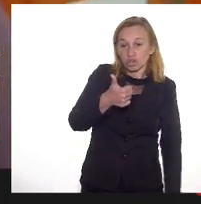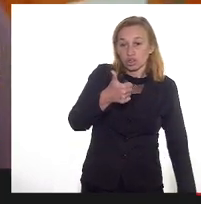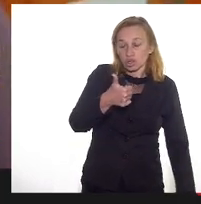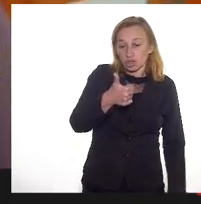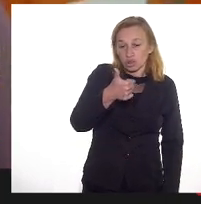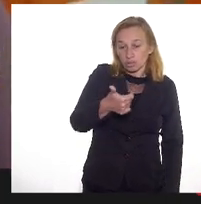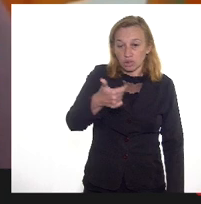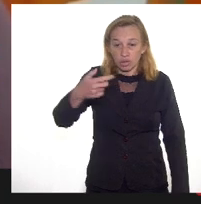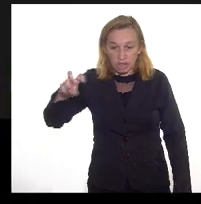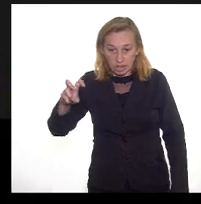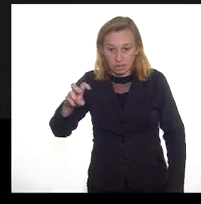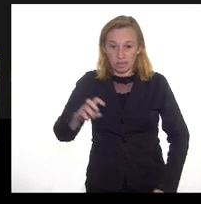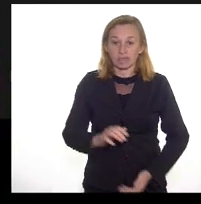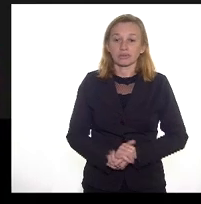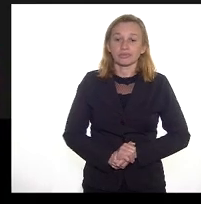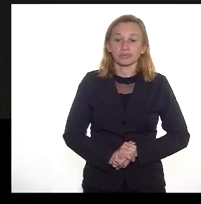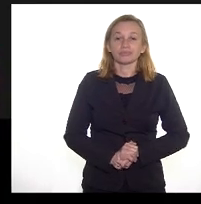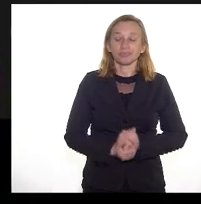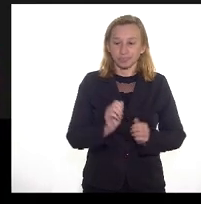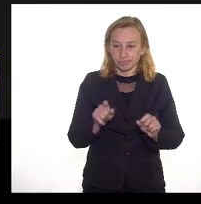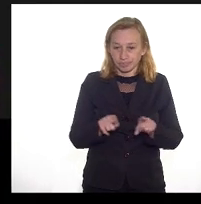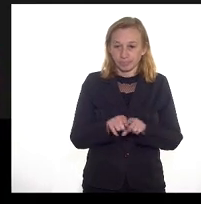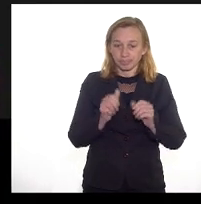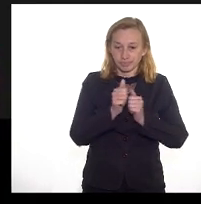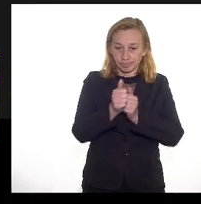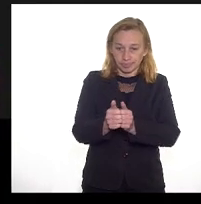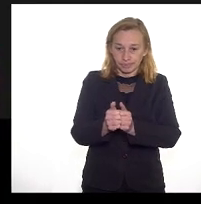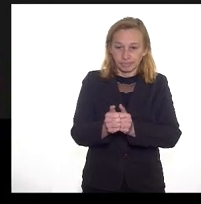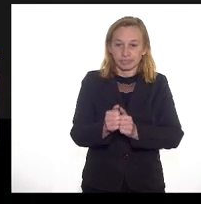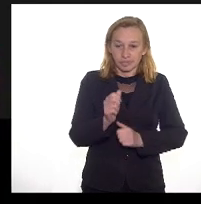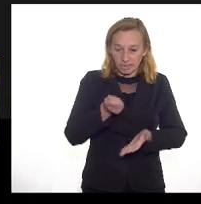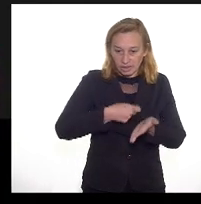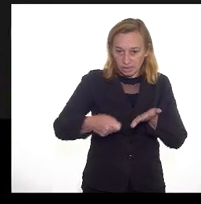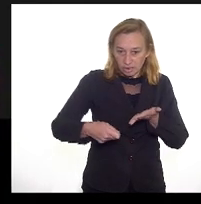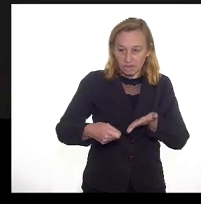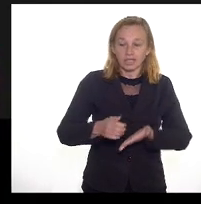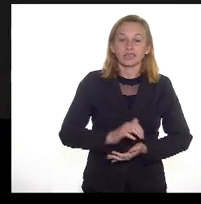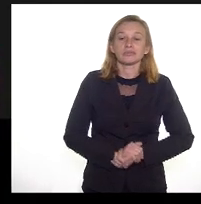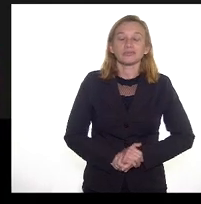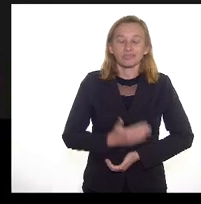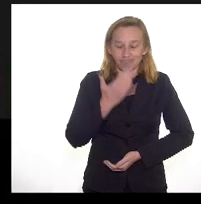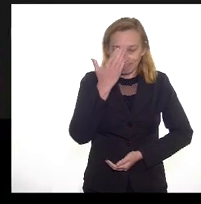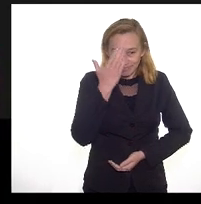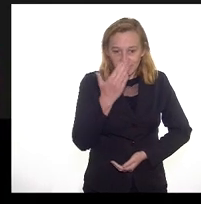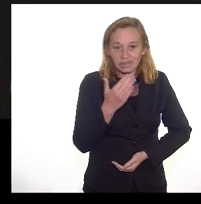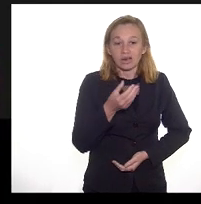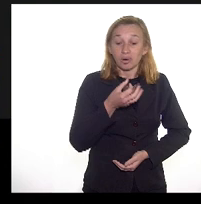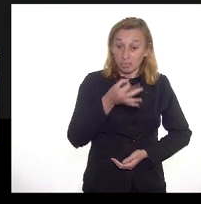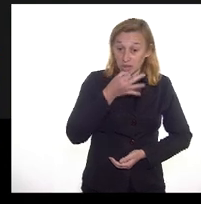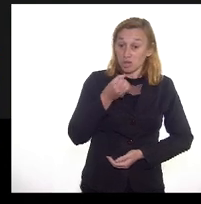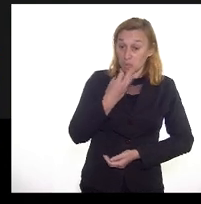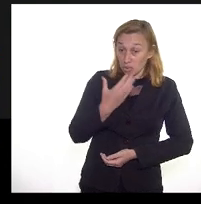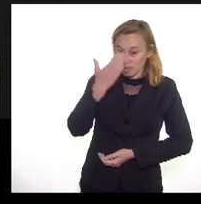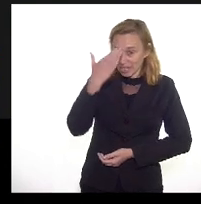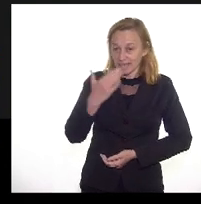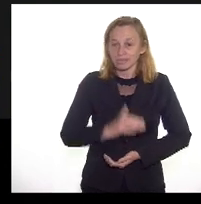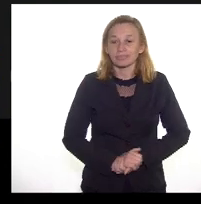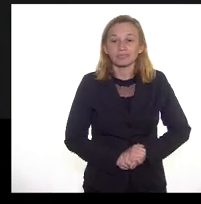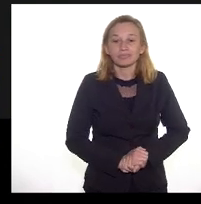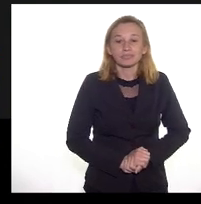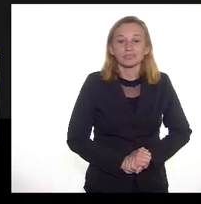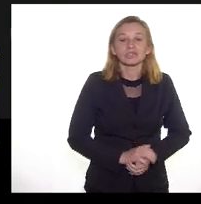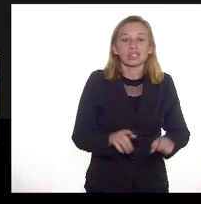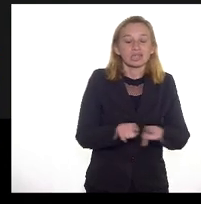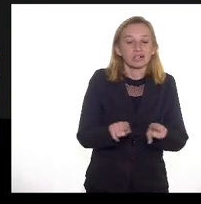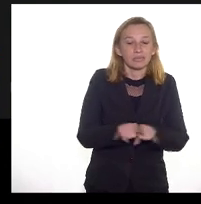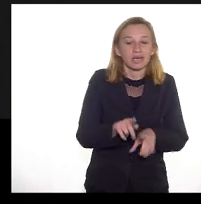Oi, chegou a indagação, deputada Adriana Baltazar, já está anotada aqui, muito boa sugestão, muito obrigada. Então, vou passar